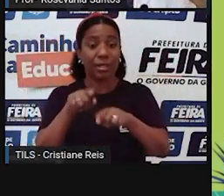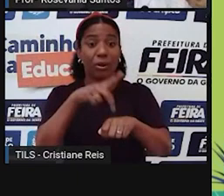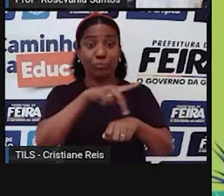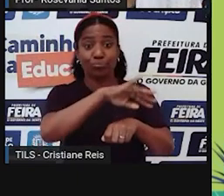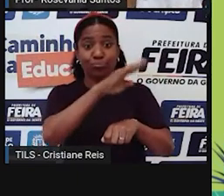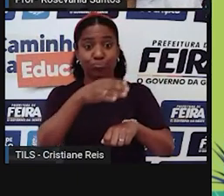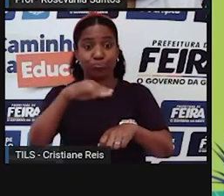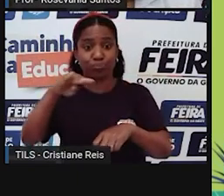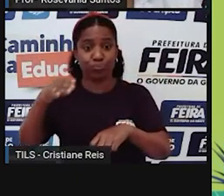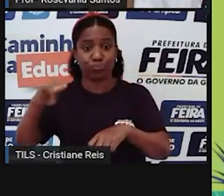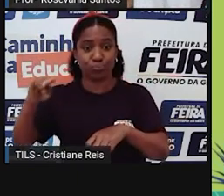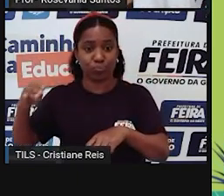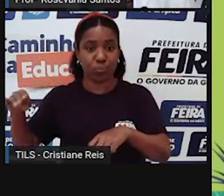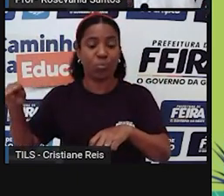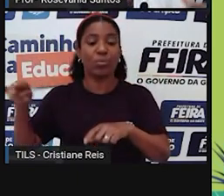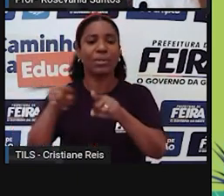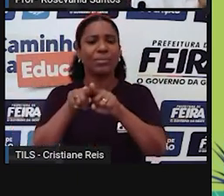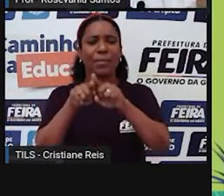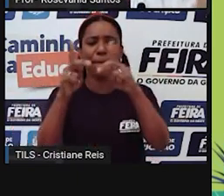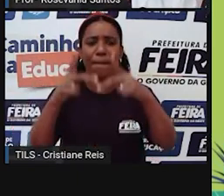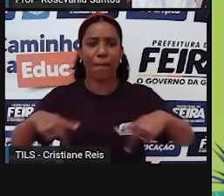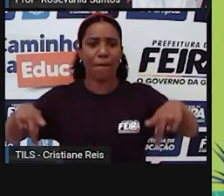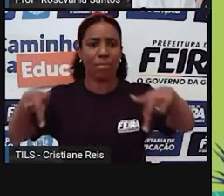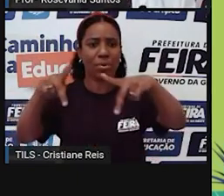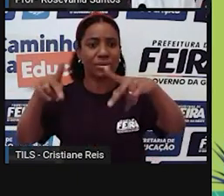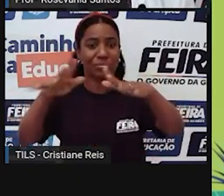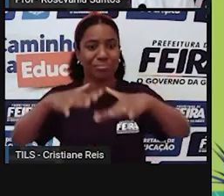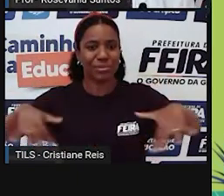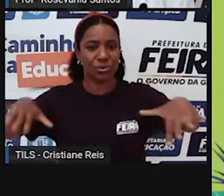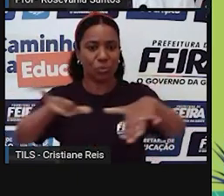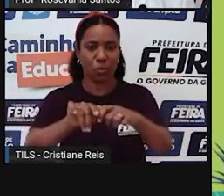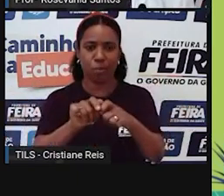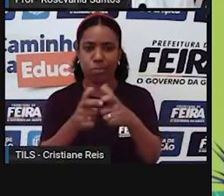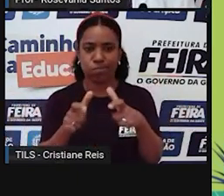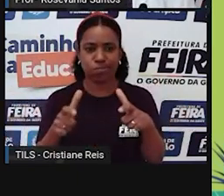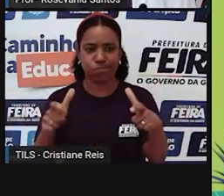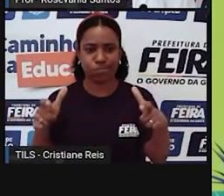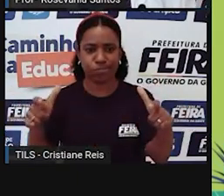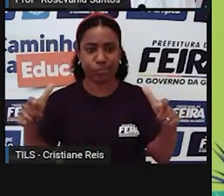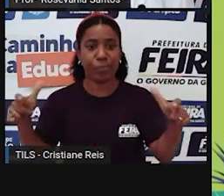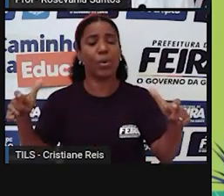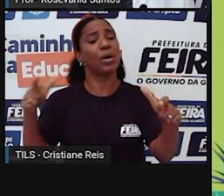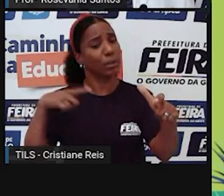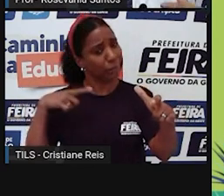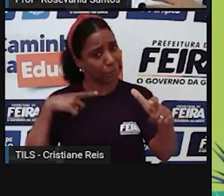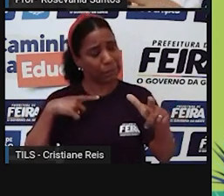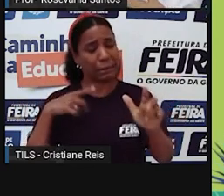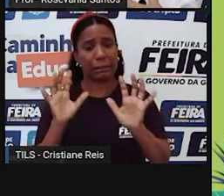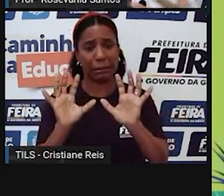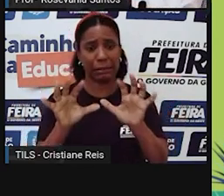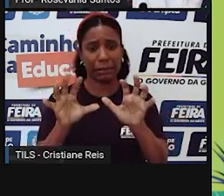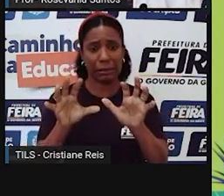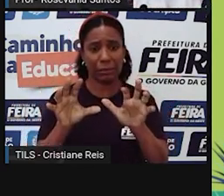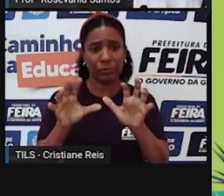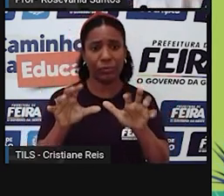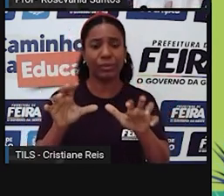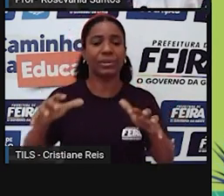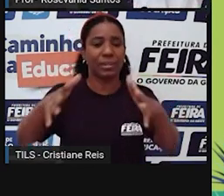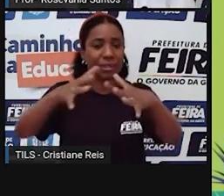a dinâmica populacional, que também está interferindo, né, nesses elementos naturais. Então,